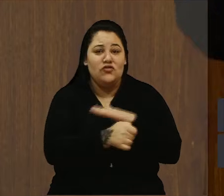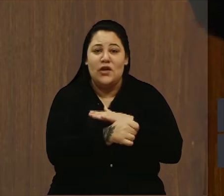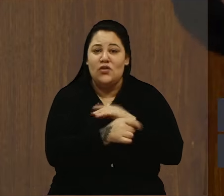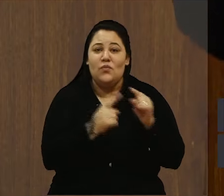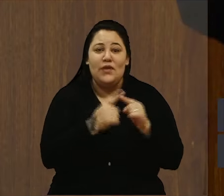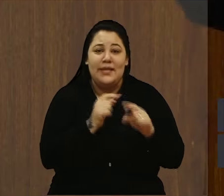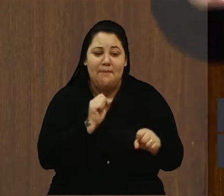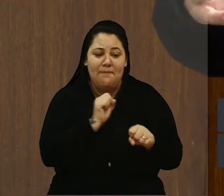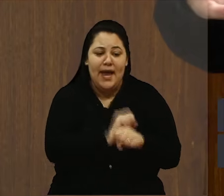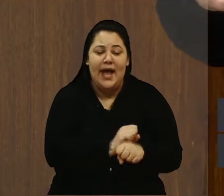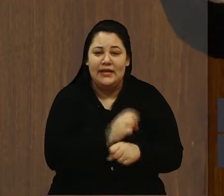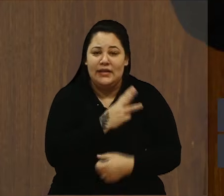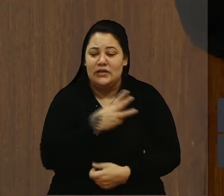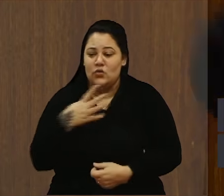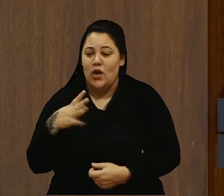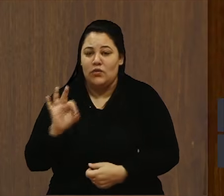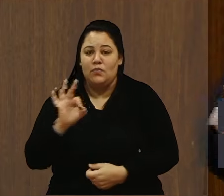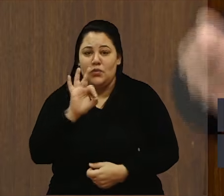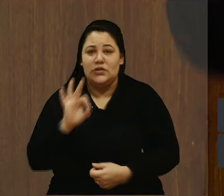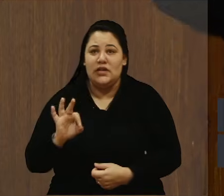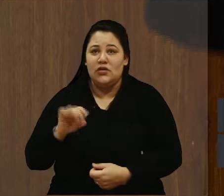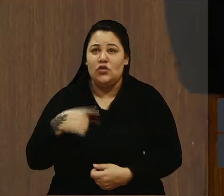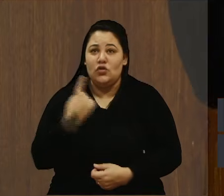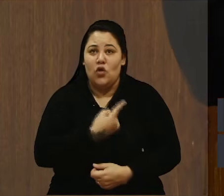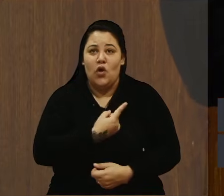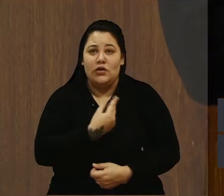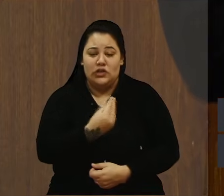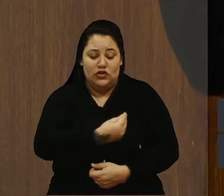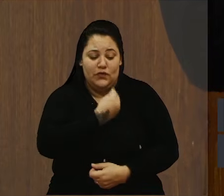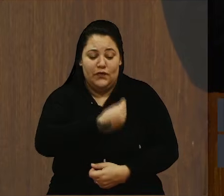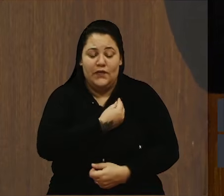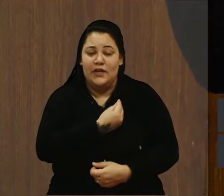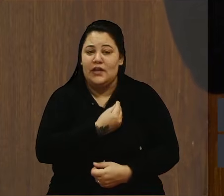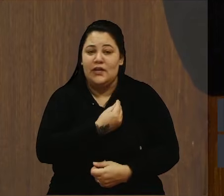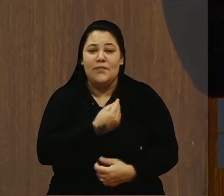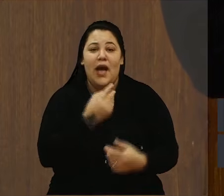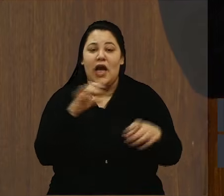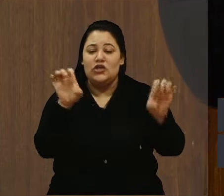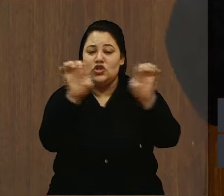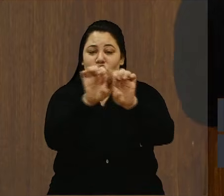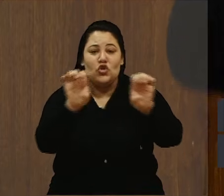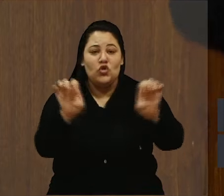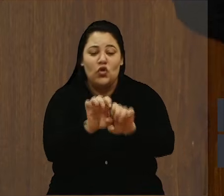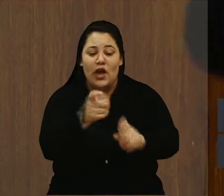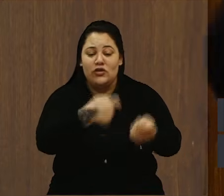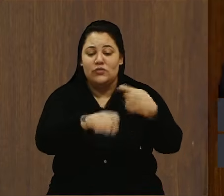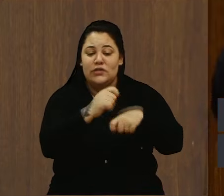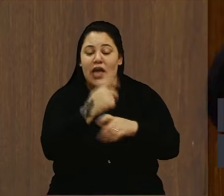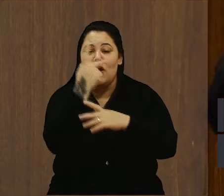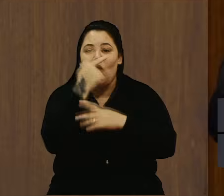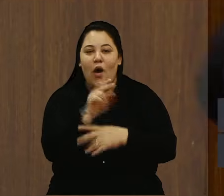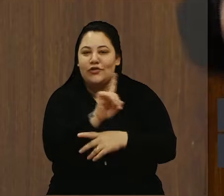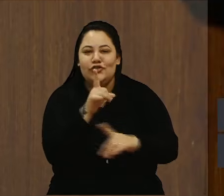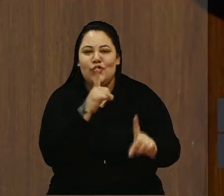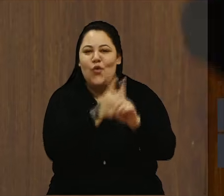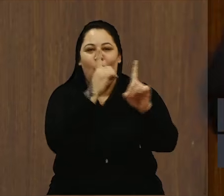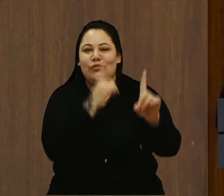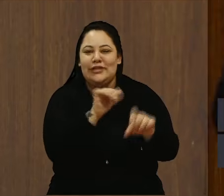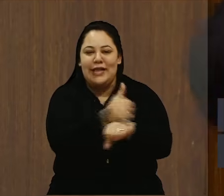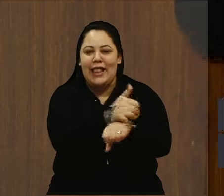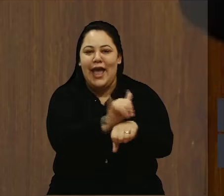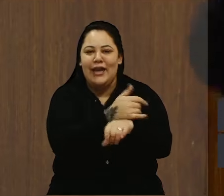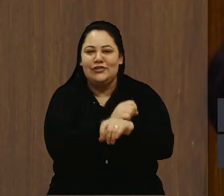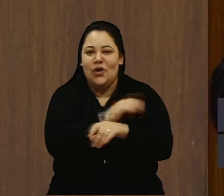engessada em 3%, 4%. A gente vive na mesma estrutura administrativa que nós vivíamos há 10 anos atrás e não encontramos saídas para isso. O município